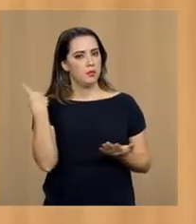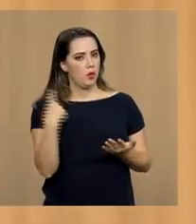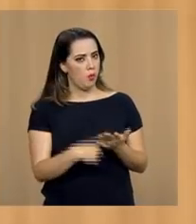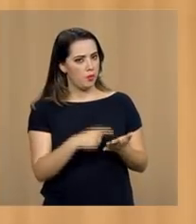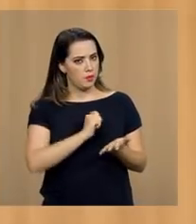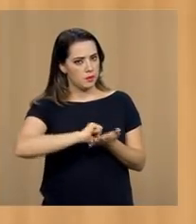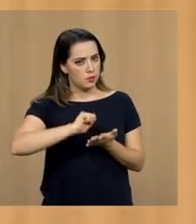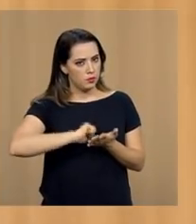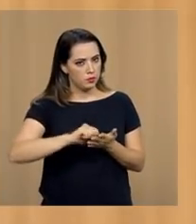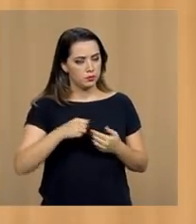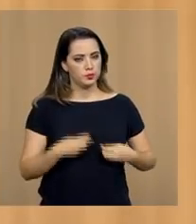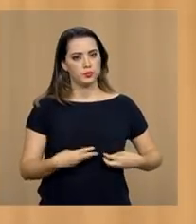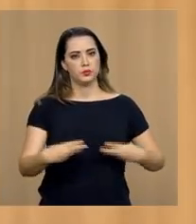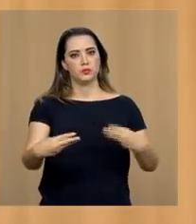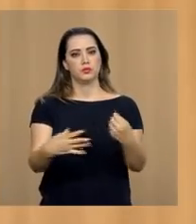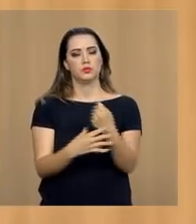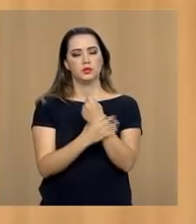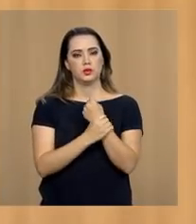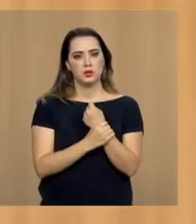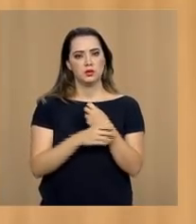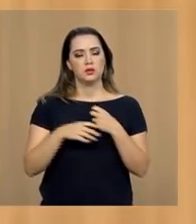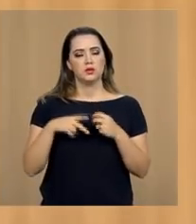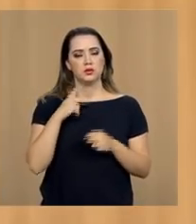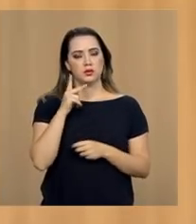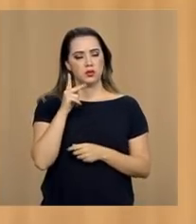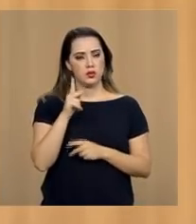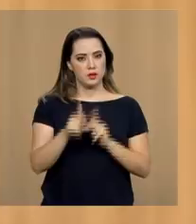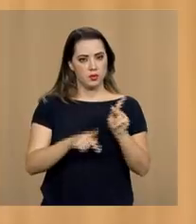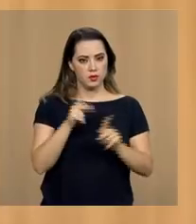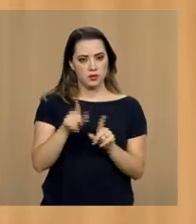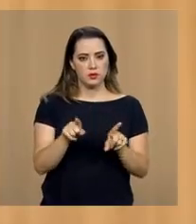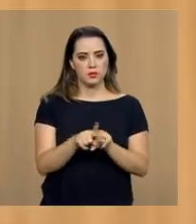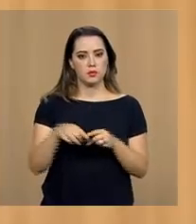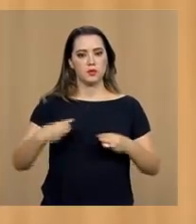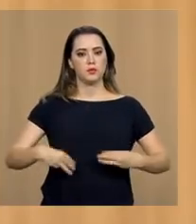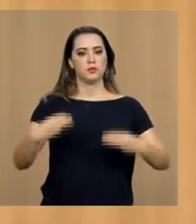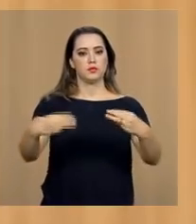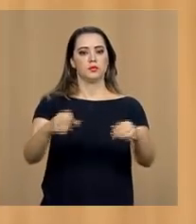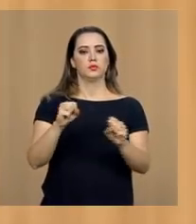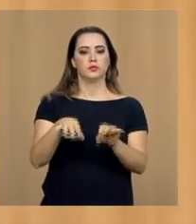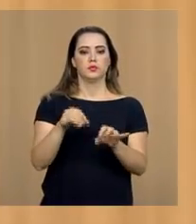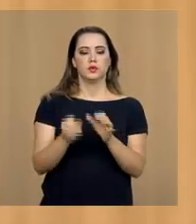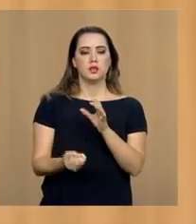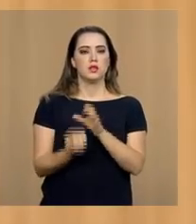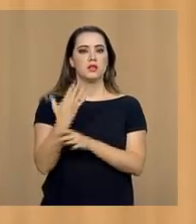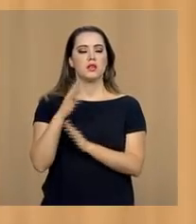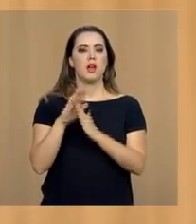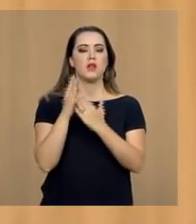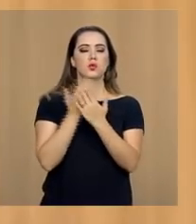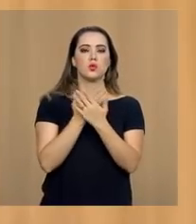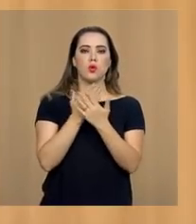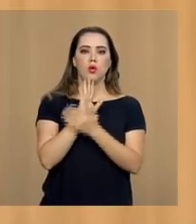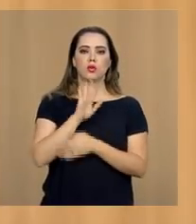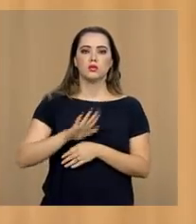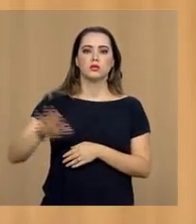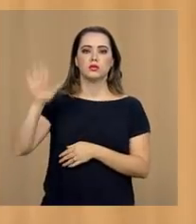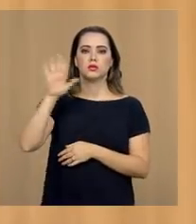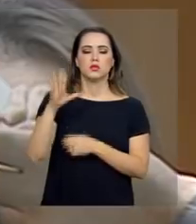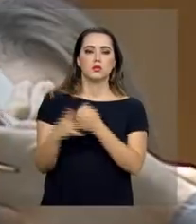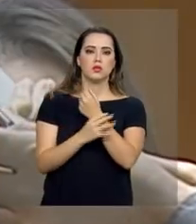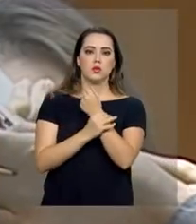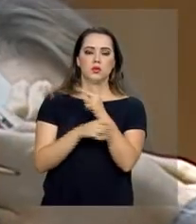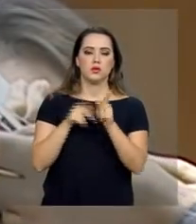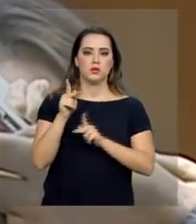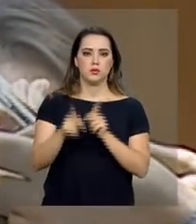ministério da segurança pública eo ministério da educação para criar a escola nacional de segurança pública inteligência